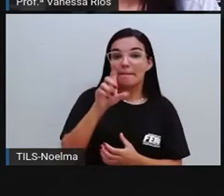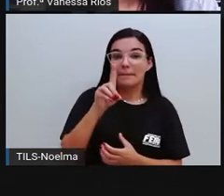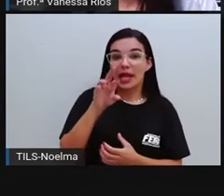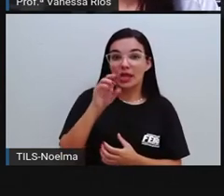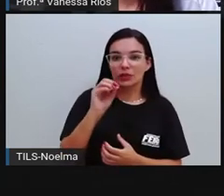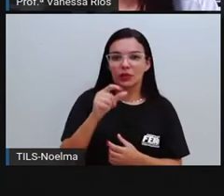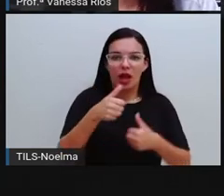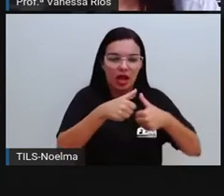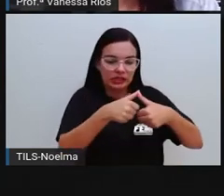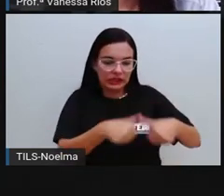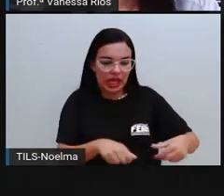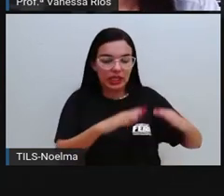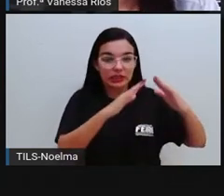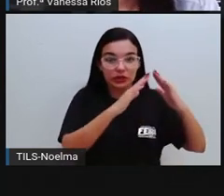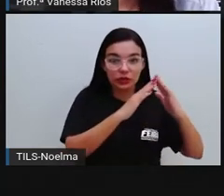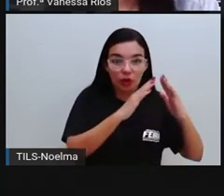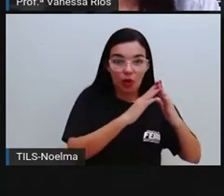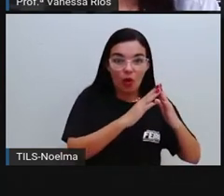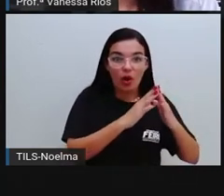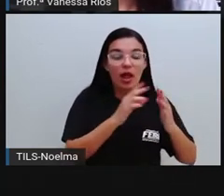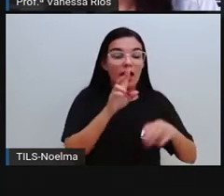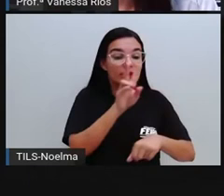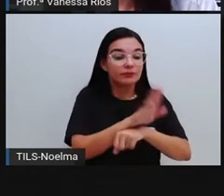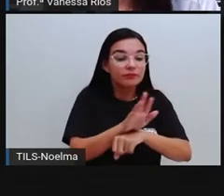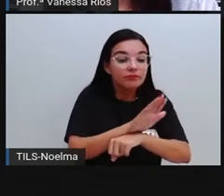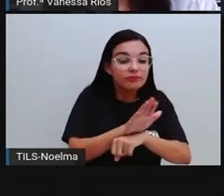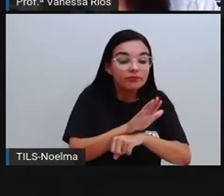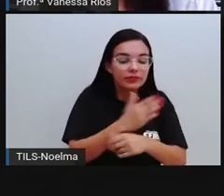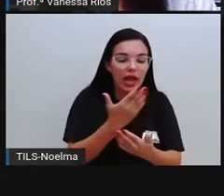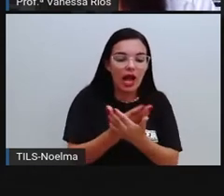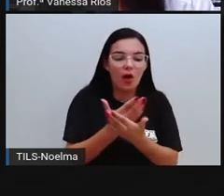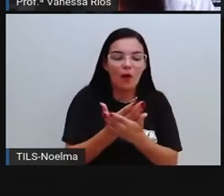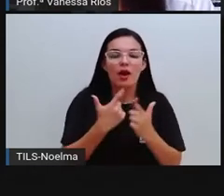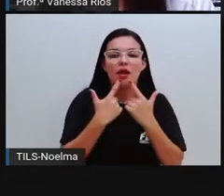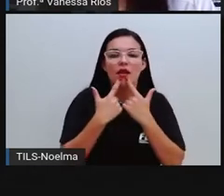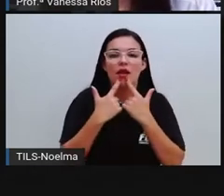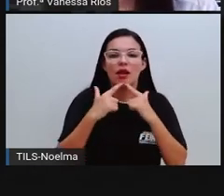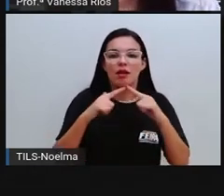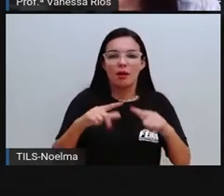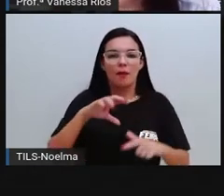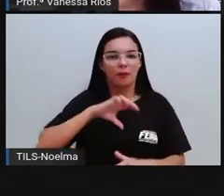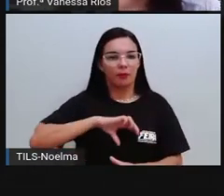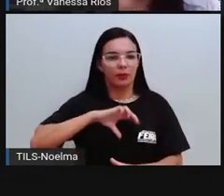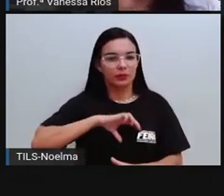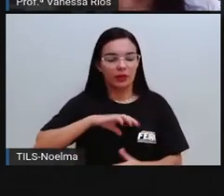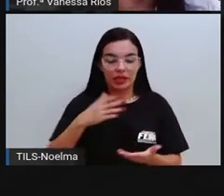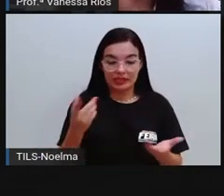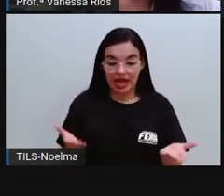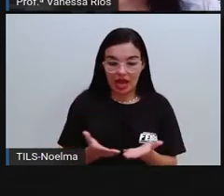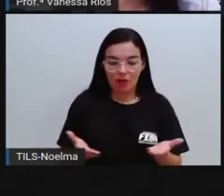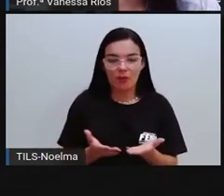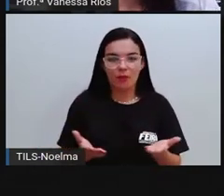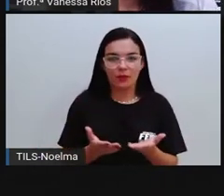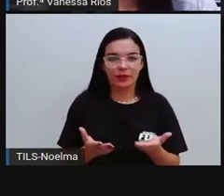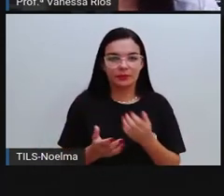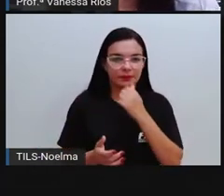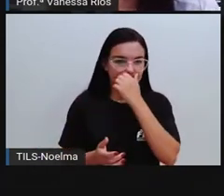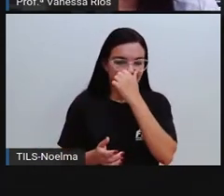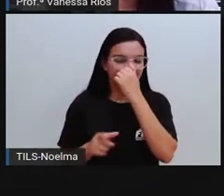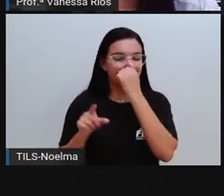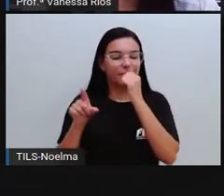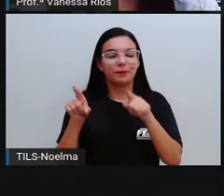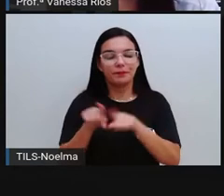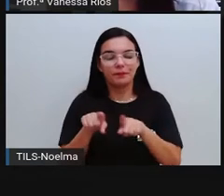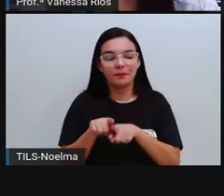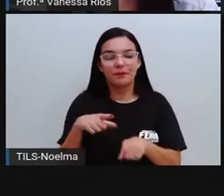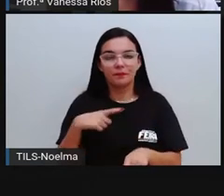Pedro está na escola e assiste à aula de língua portuguesa neste momento. A Pro também destacou